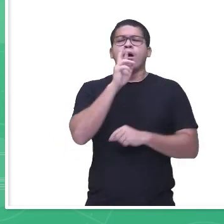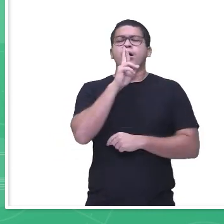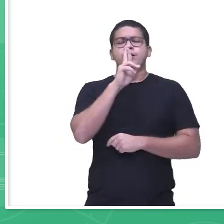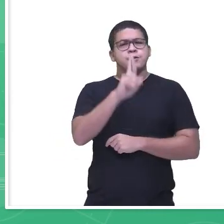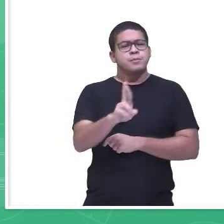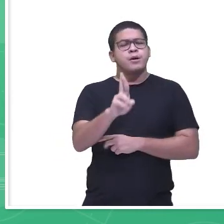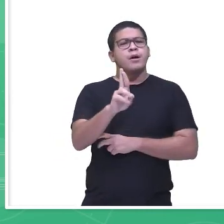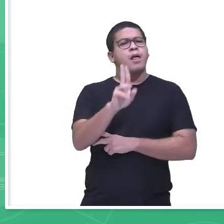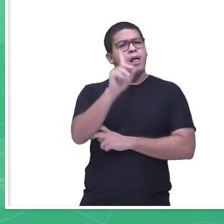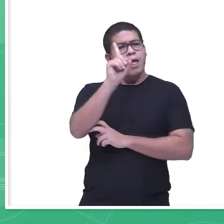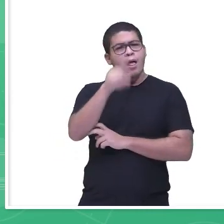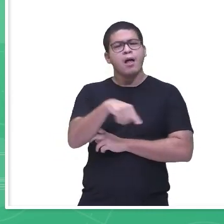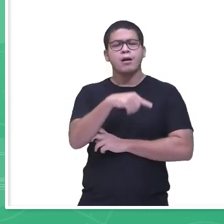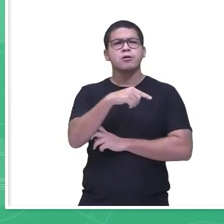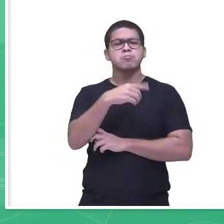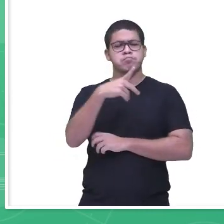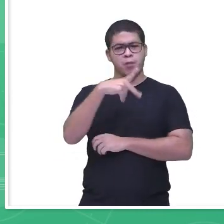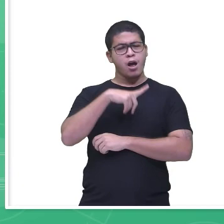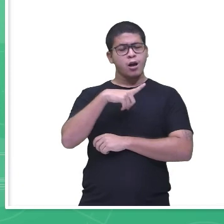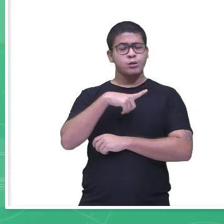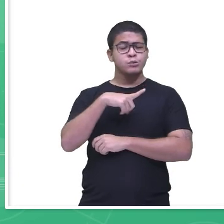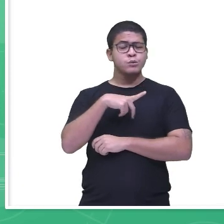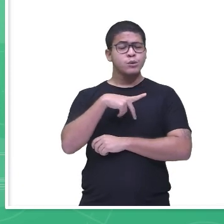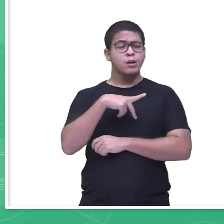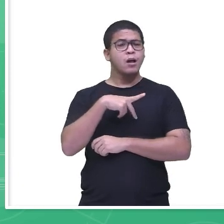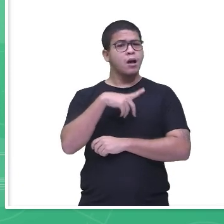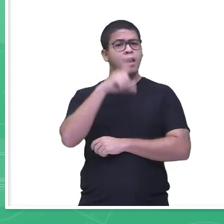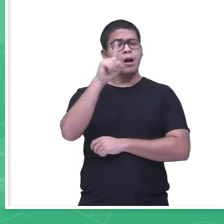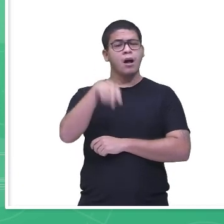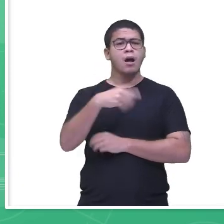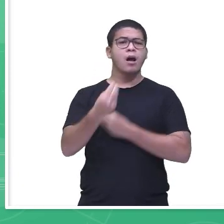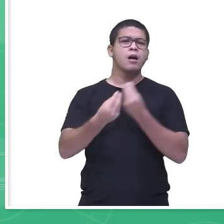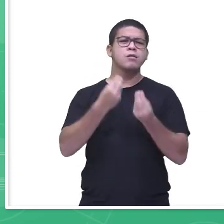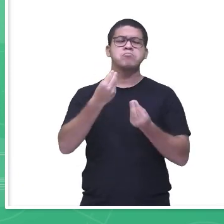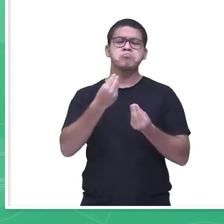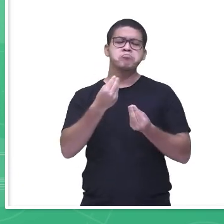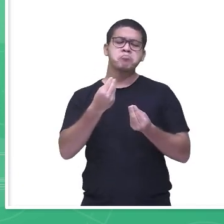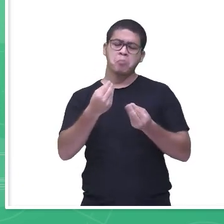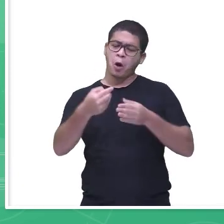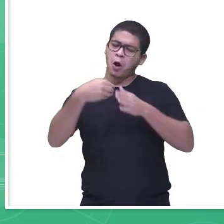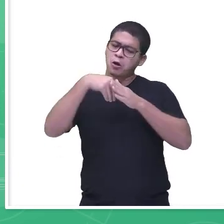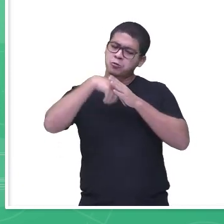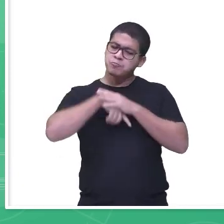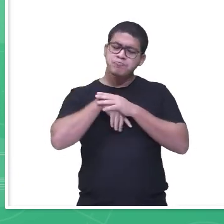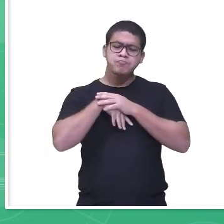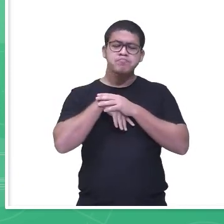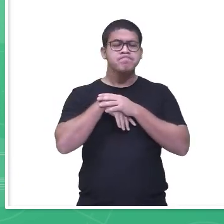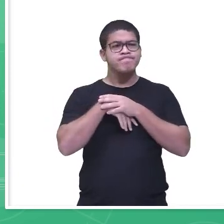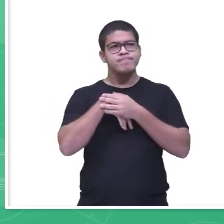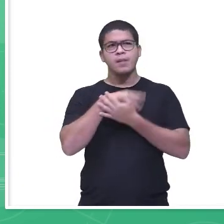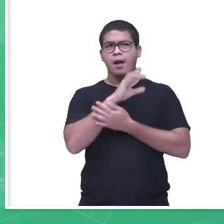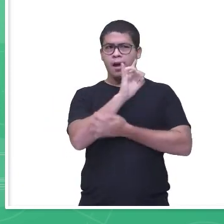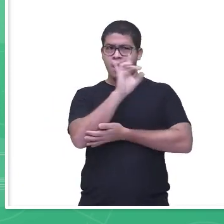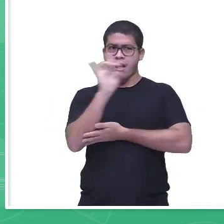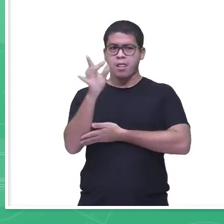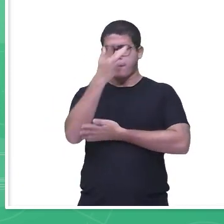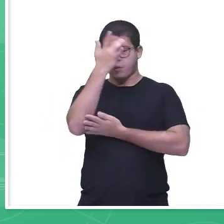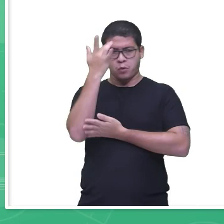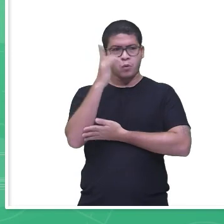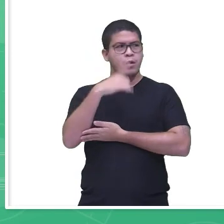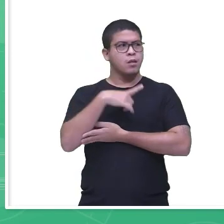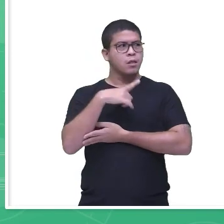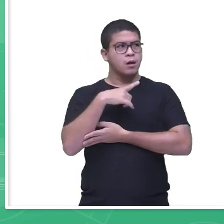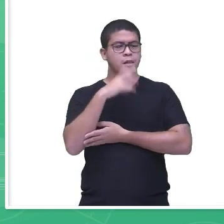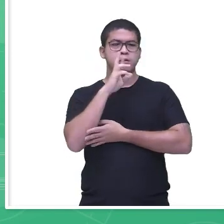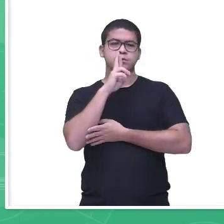dela, ela é bem pessoal, né? Ela é uma pergunta extremamente pessoal. Cada um vai dizer, pera lá, o que é que nós utilizamos mais na mídia